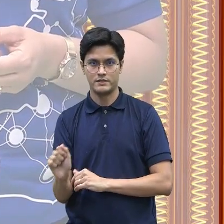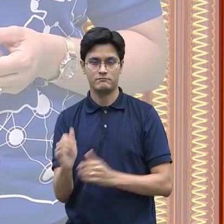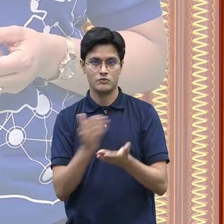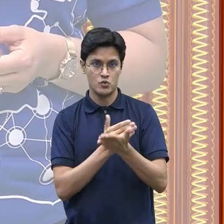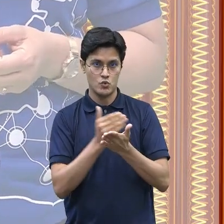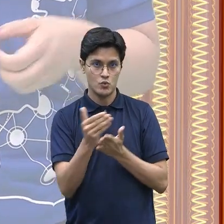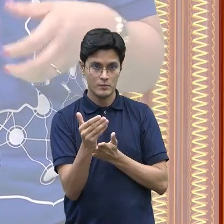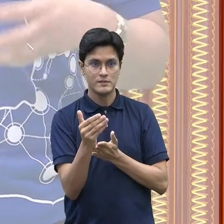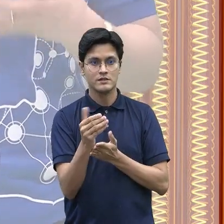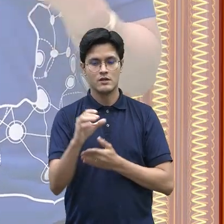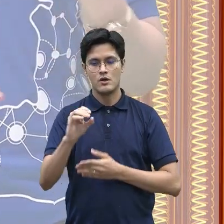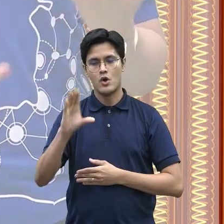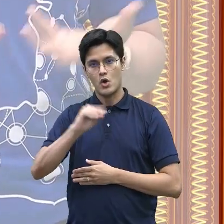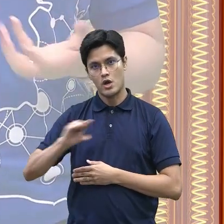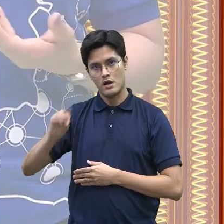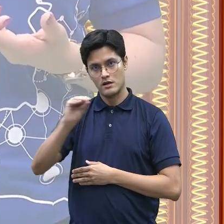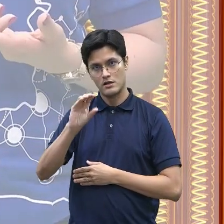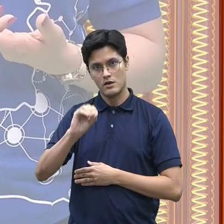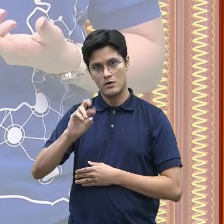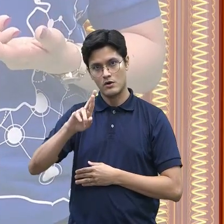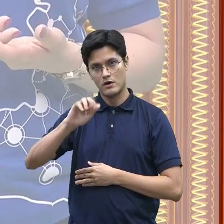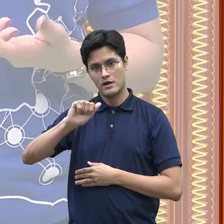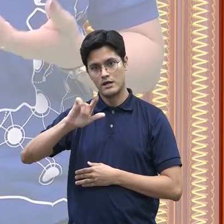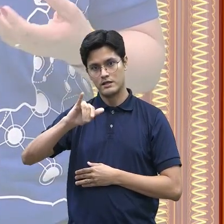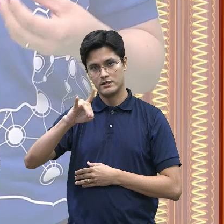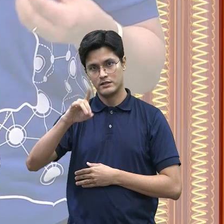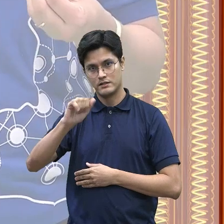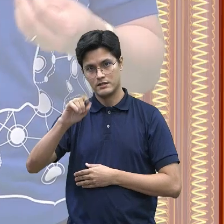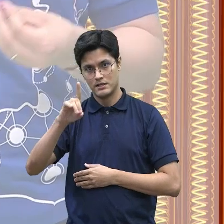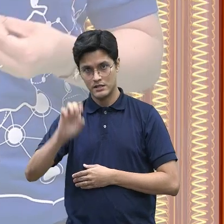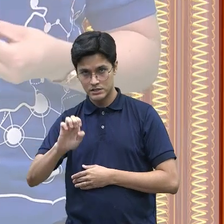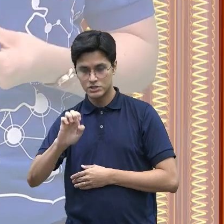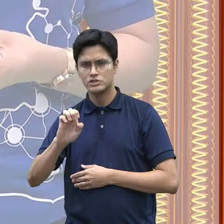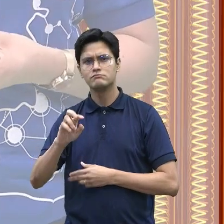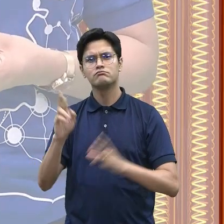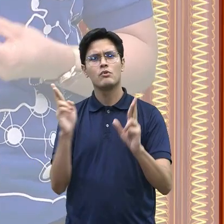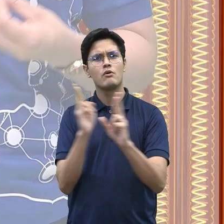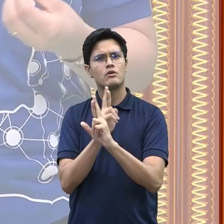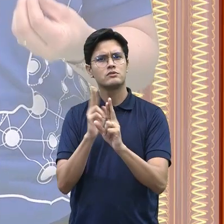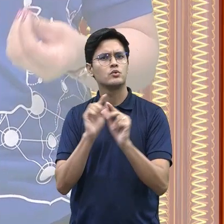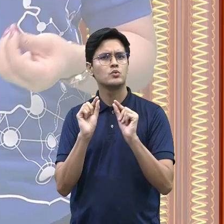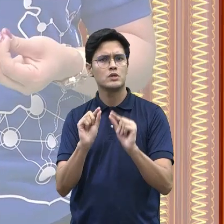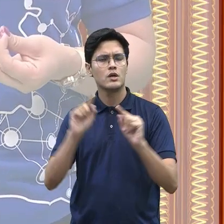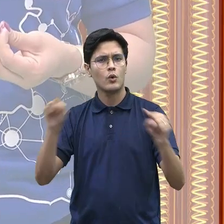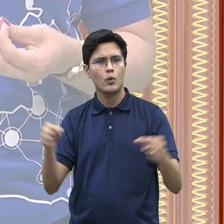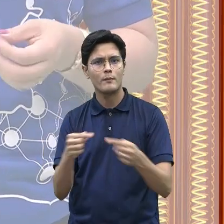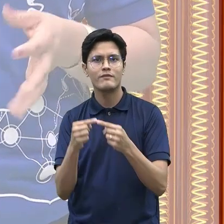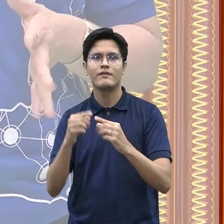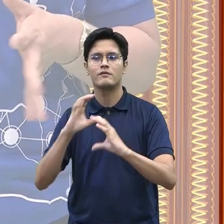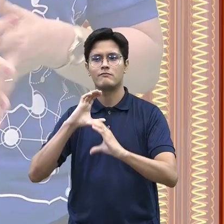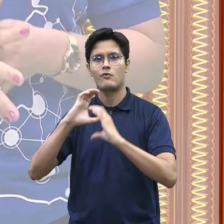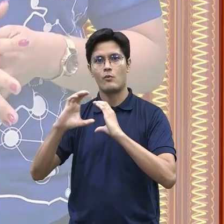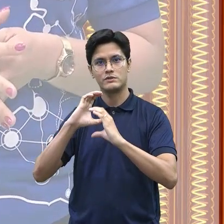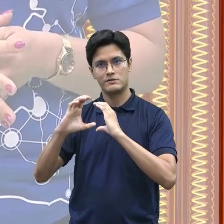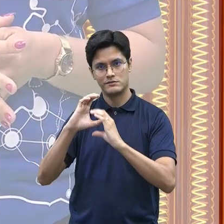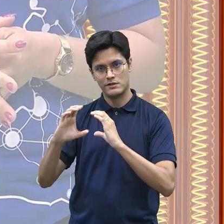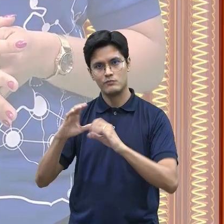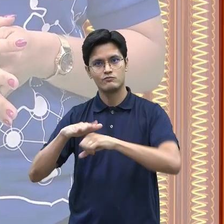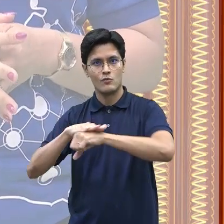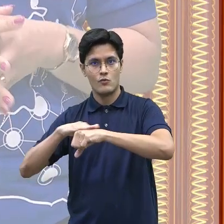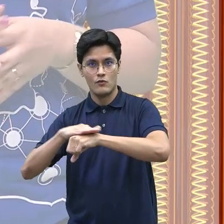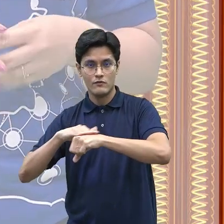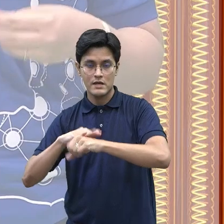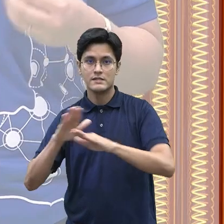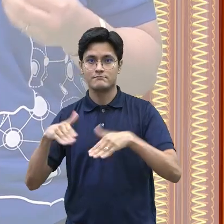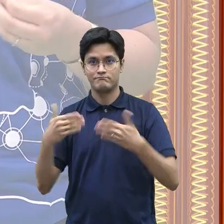a oralidade. Quando se fala de oralidade, está dizendo em relação à conversa, à comunicação. Então, na nossa imagem,